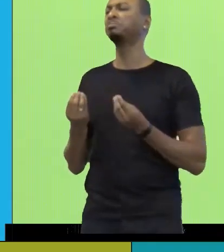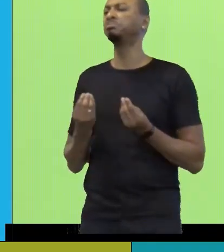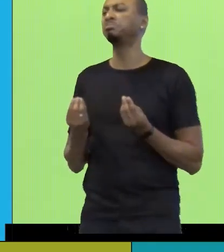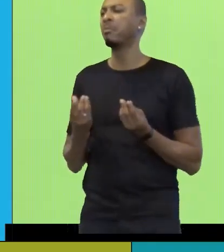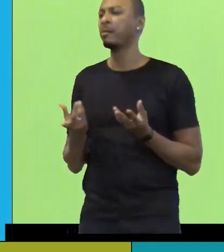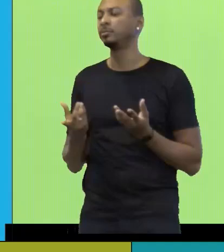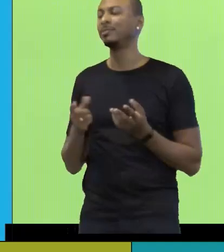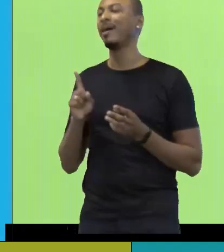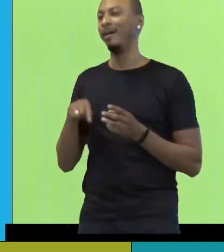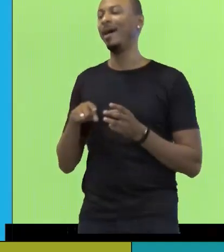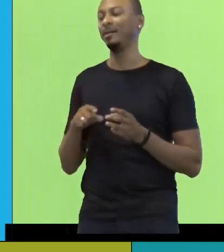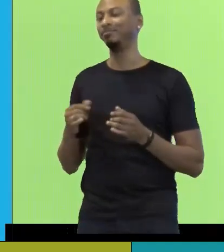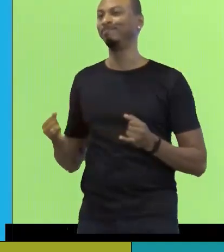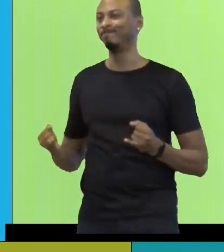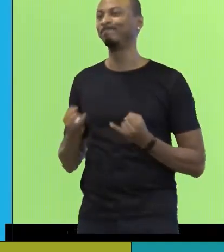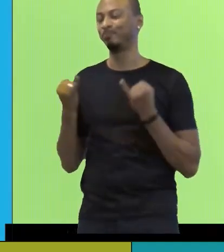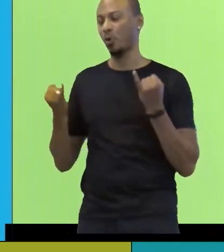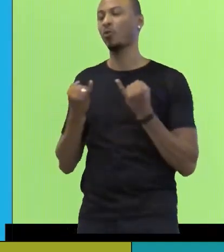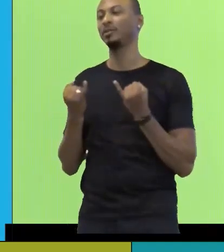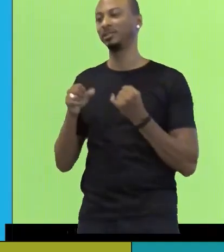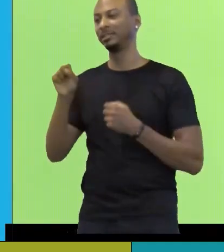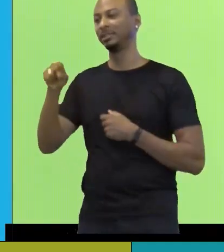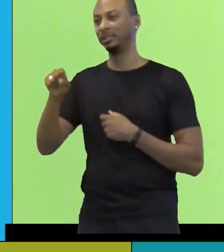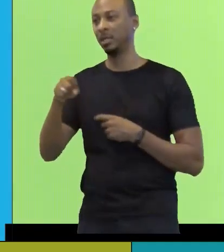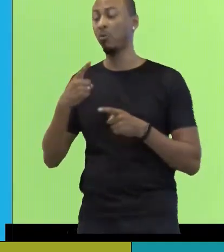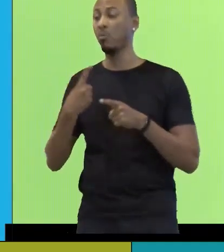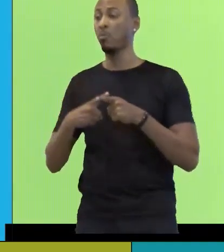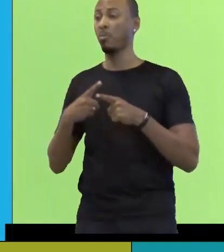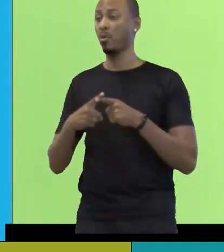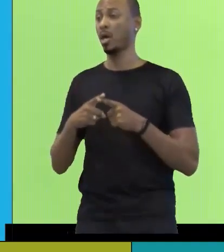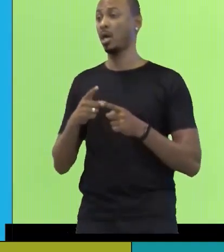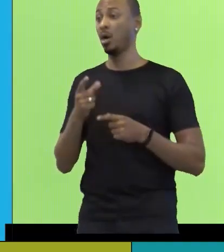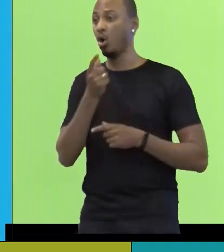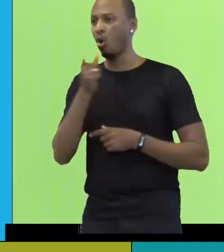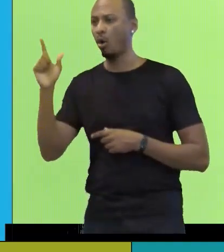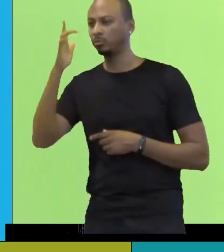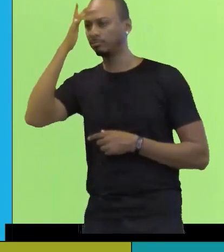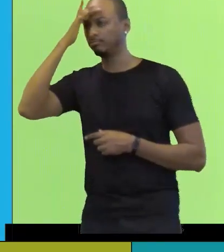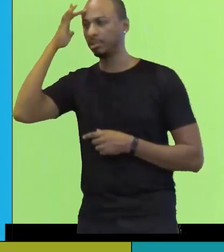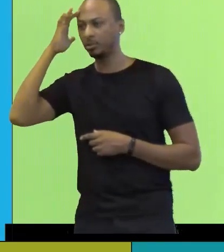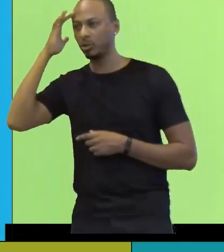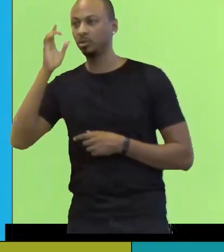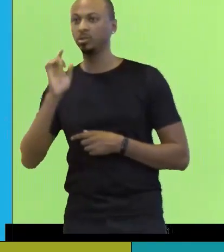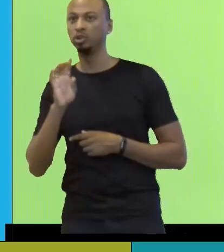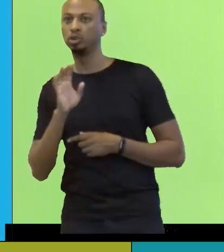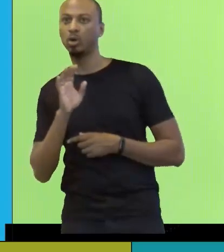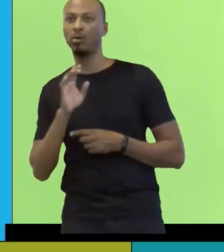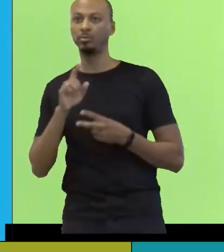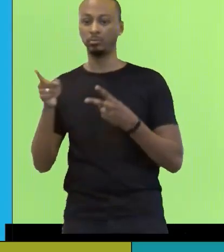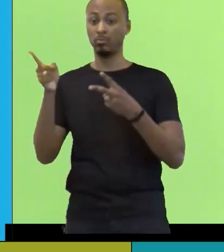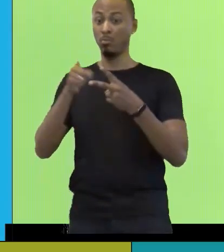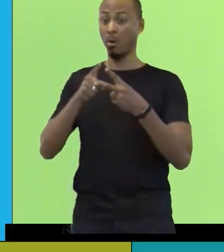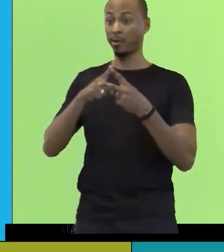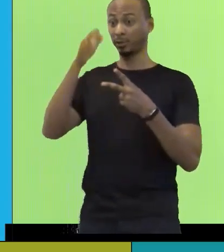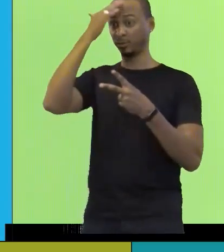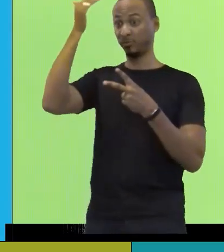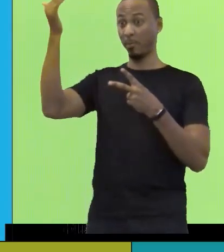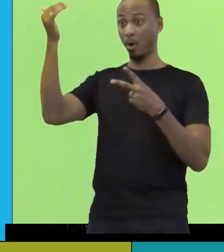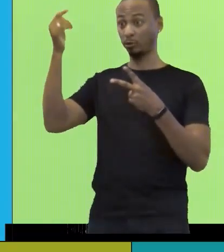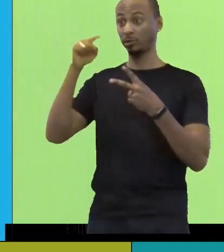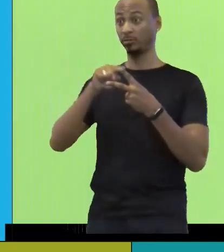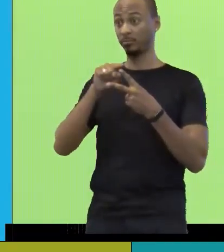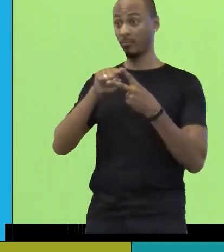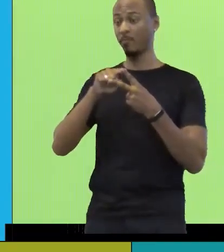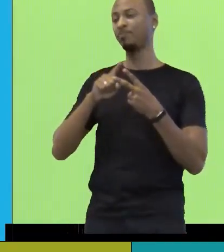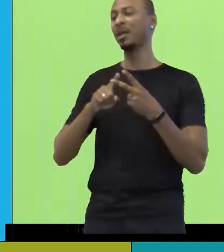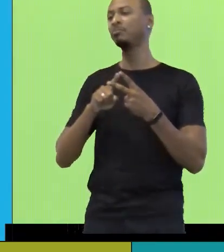quê? Como muitas pessoas só ouviram falar da obra O Príncipe,